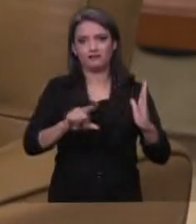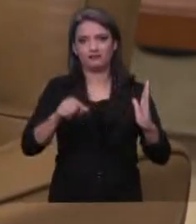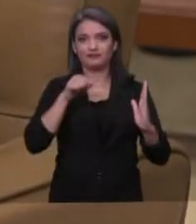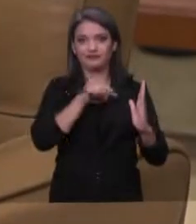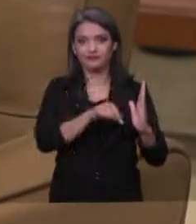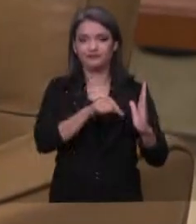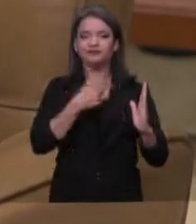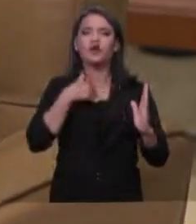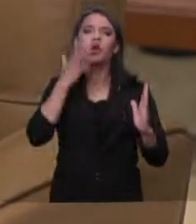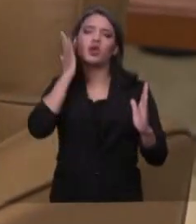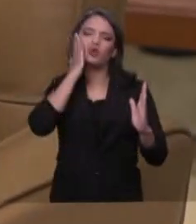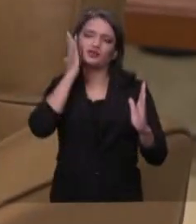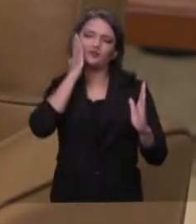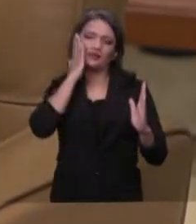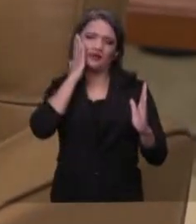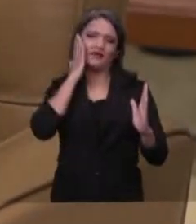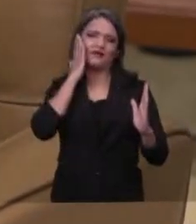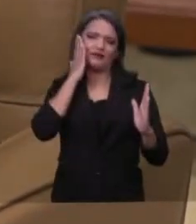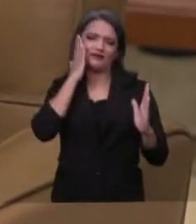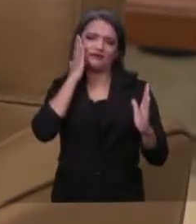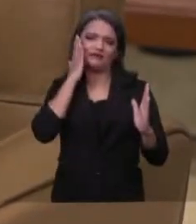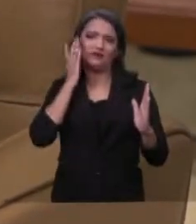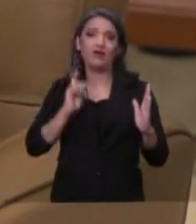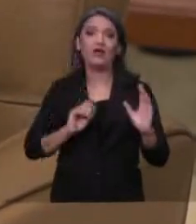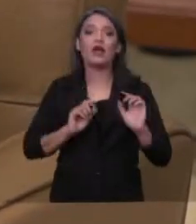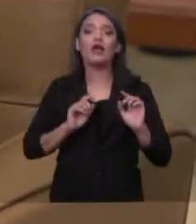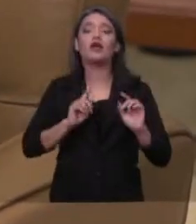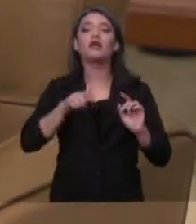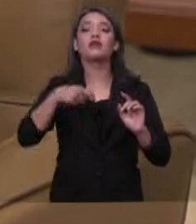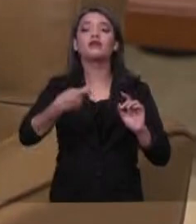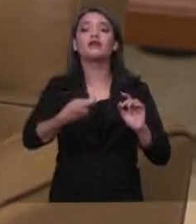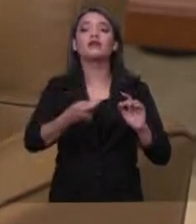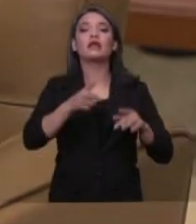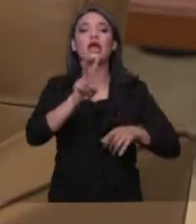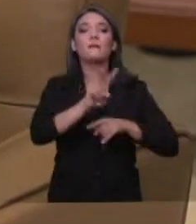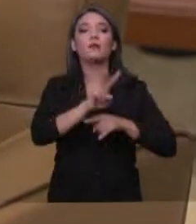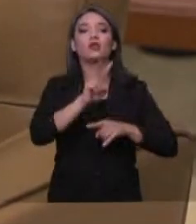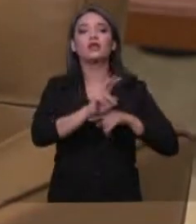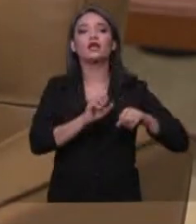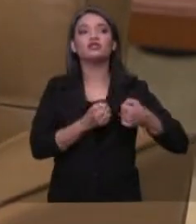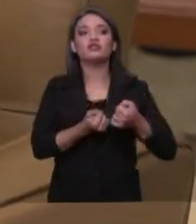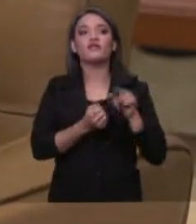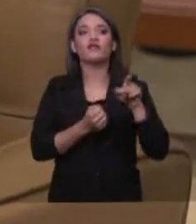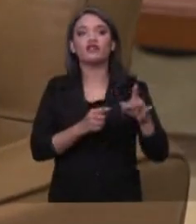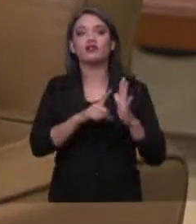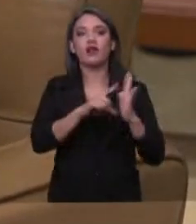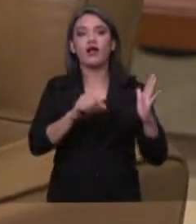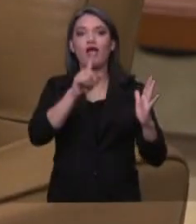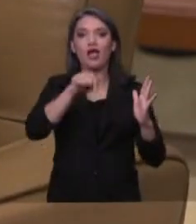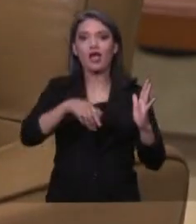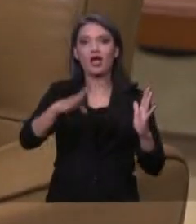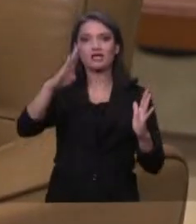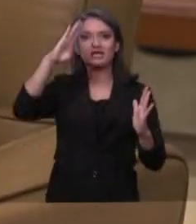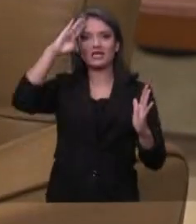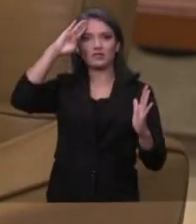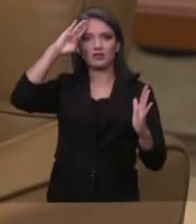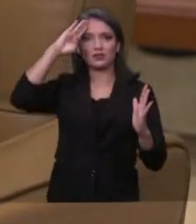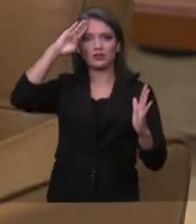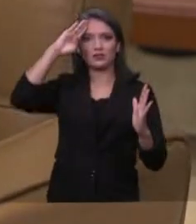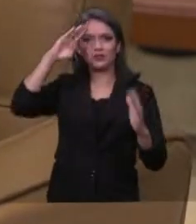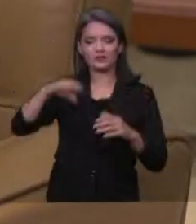E sei, como o ministro André, que quem defende o Palácio do Planalto é o Exército.